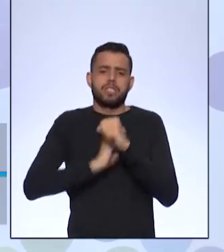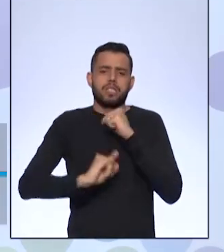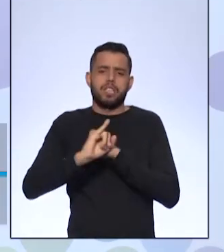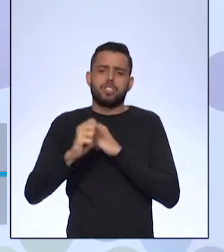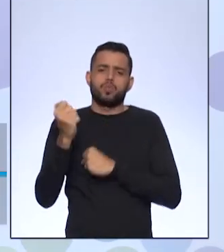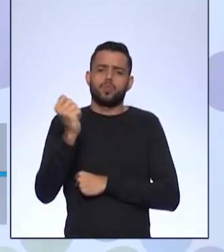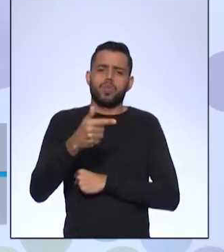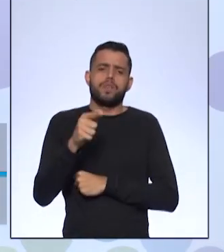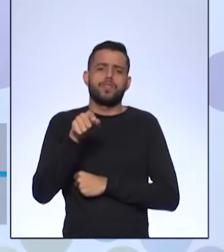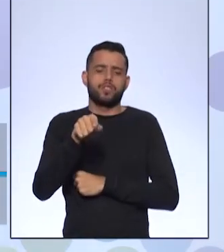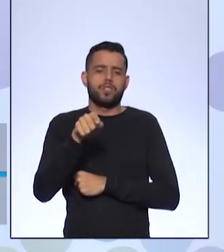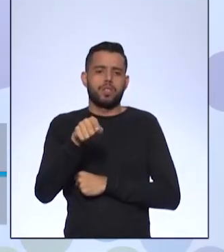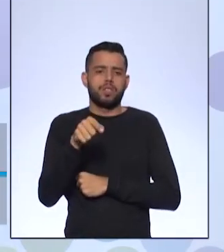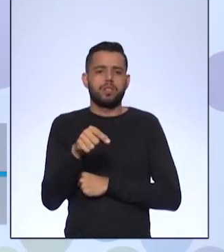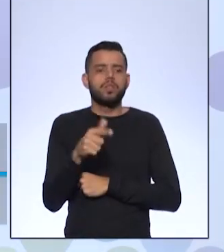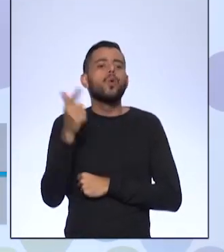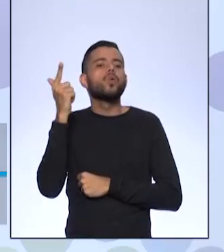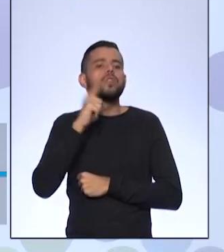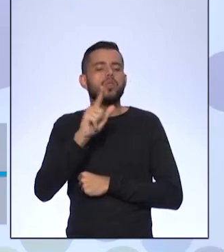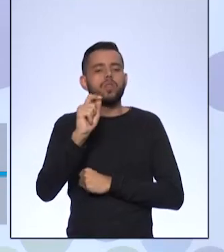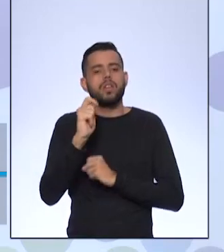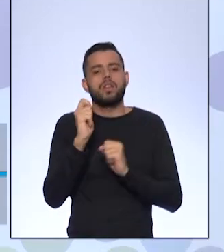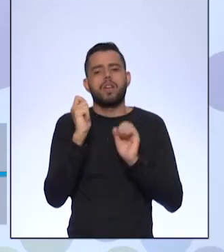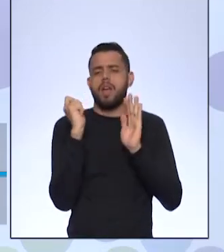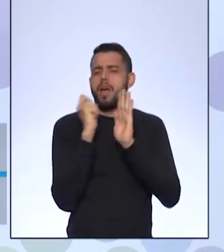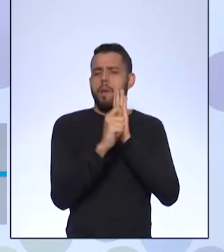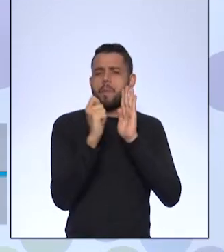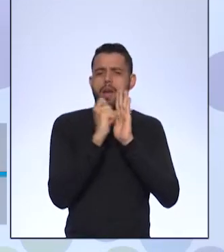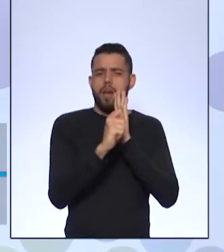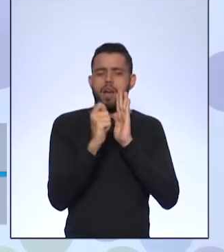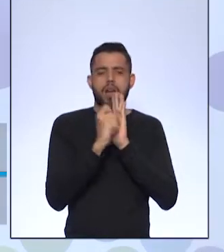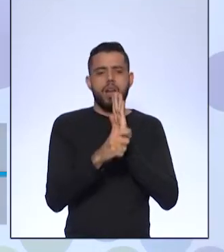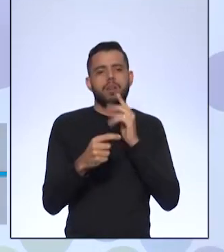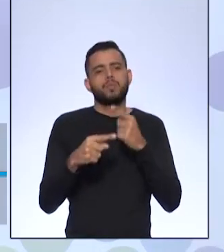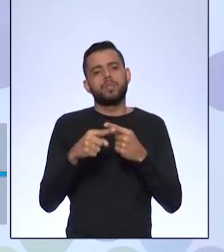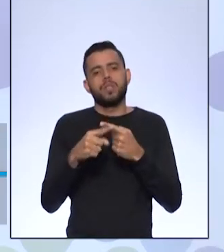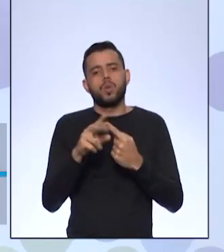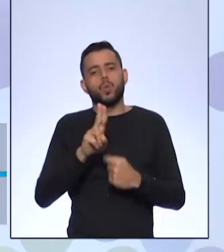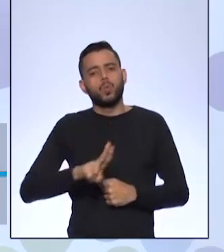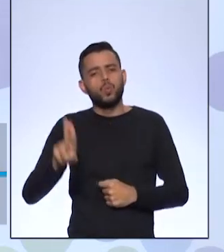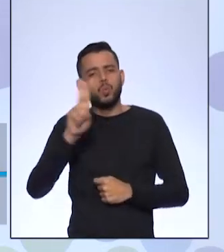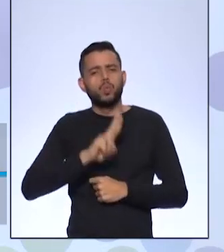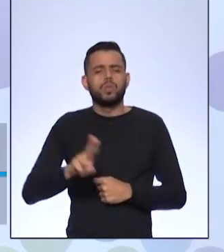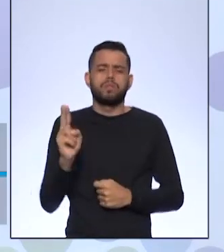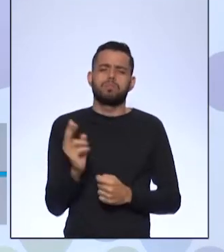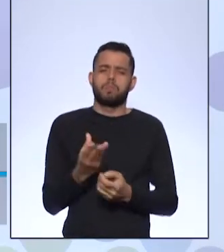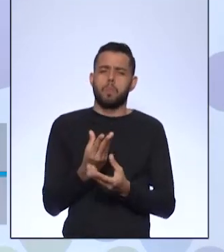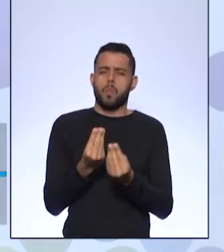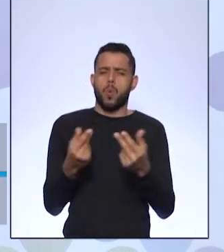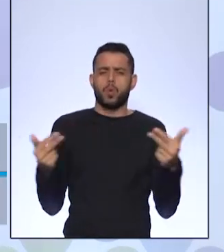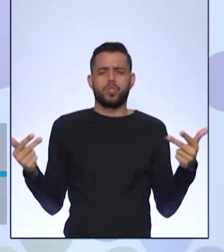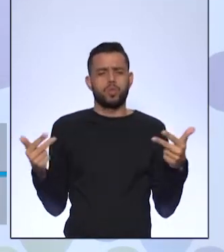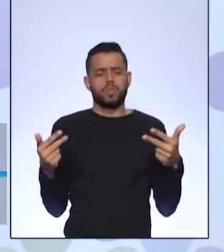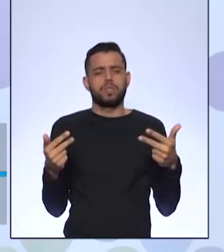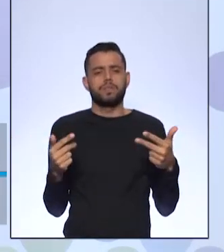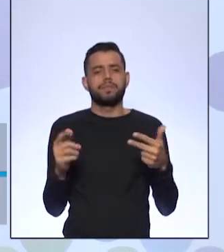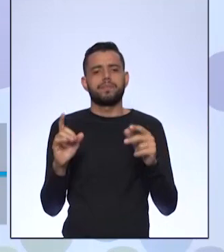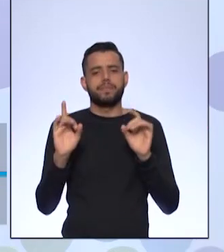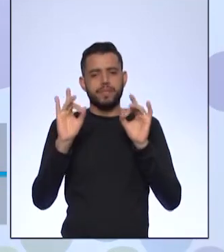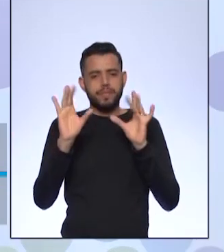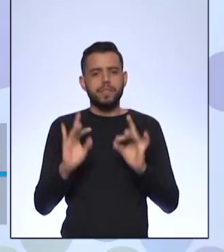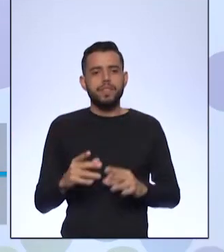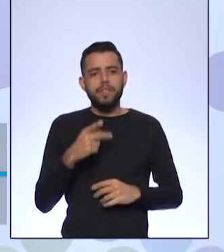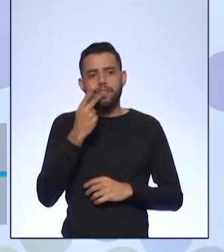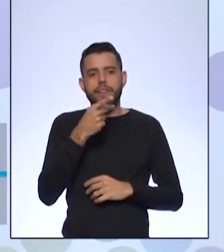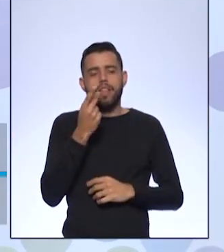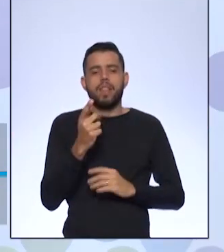conseguem, sim, apagar seus rastros, né, porque, enfim, usam lá 300 mil técnicas, e nem adianta achar que guia anônima apaga rastro,